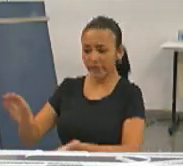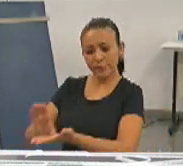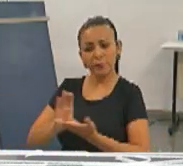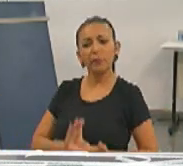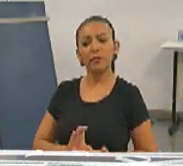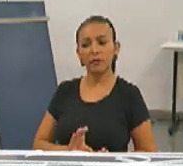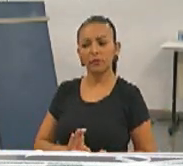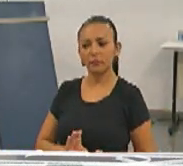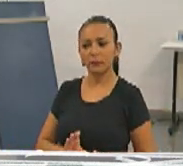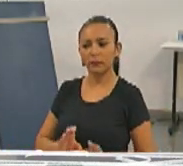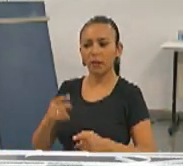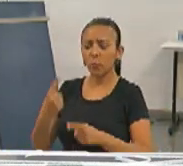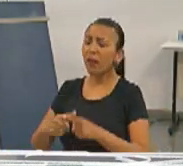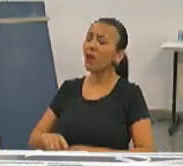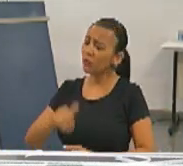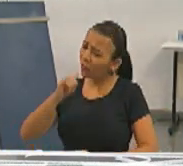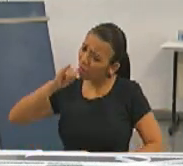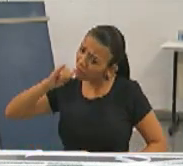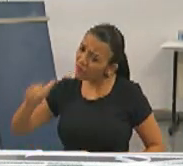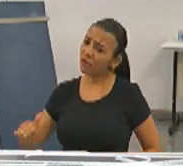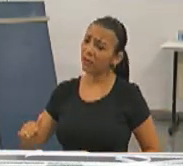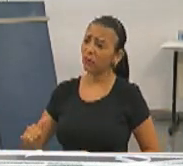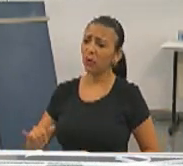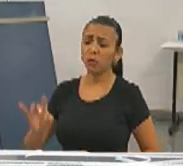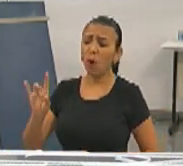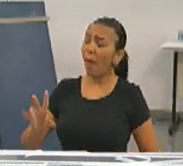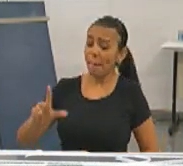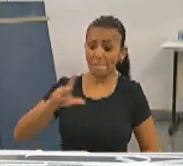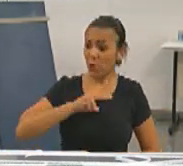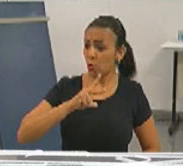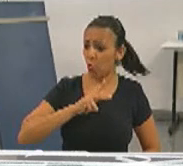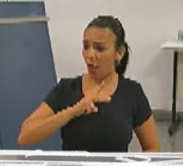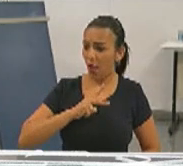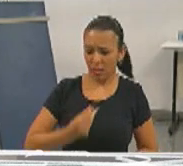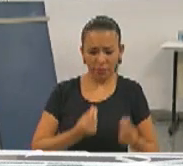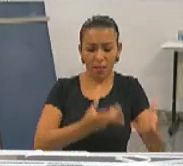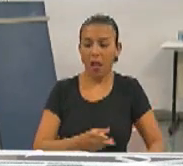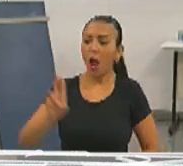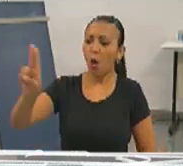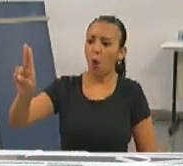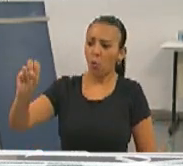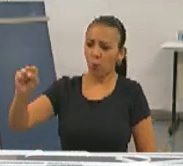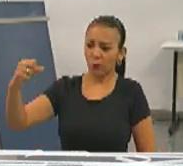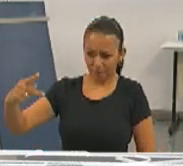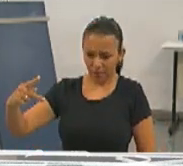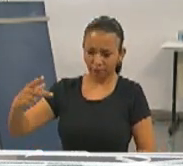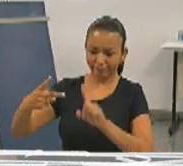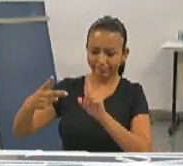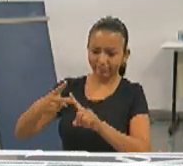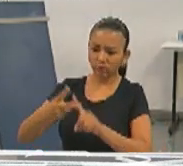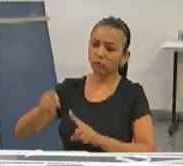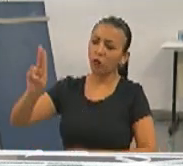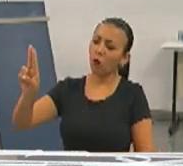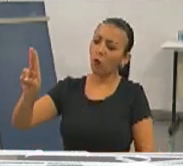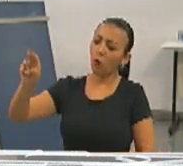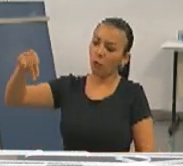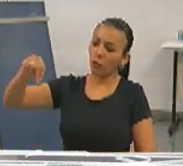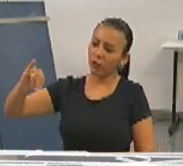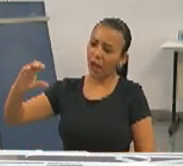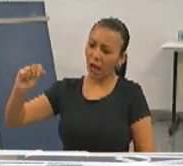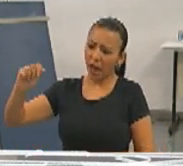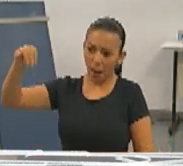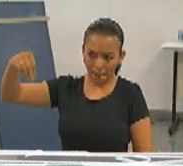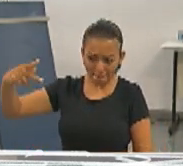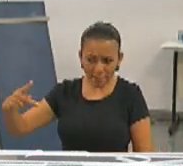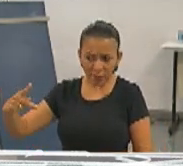Né? Mais uma vez eu digo, isso não é privatização. A USP, a Unicamp e as grandes universidades que já alcançaram um patamar